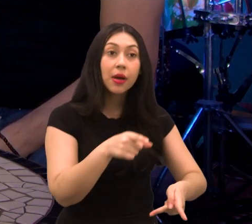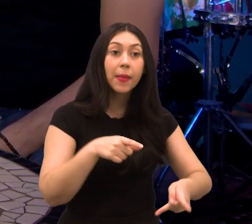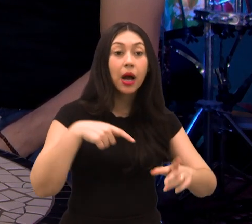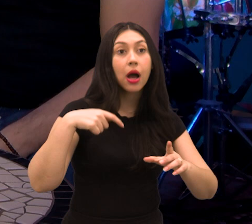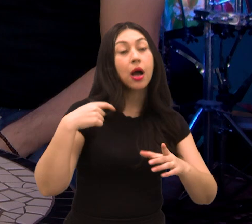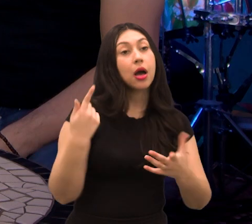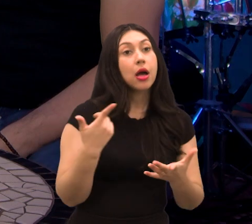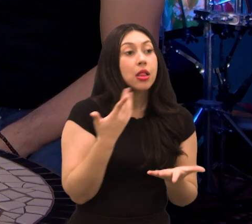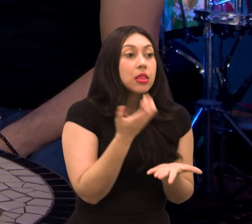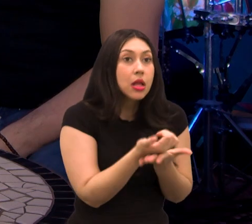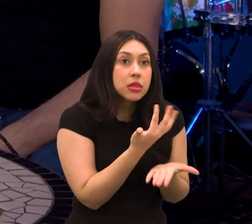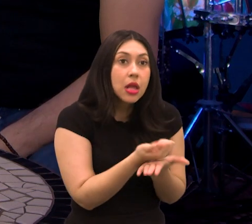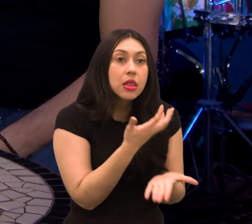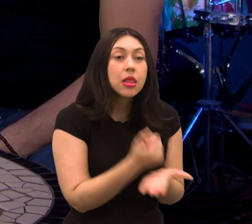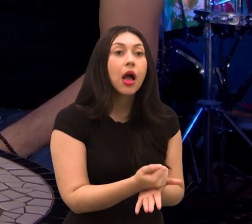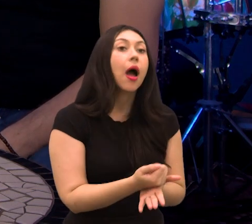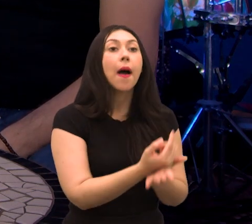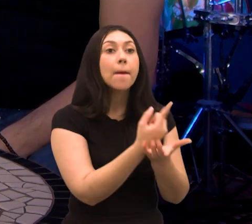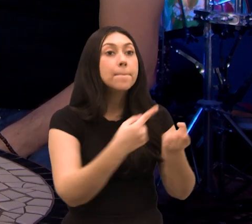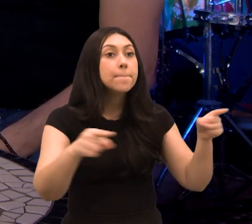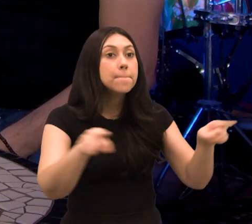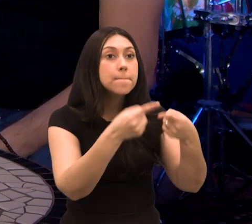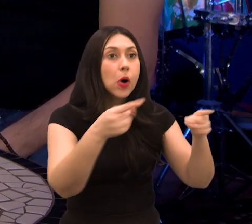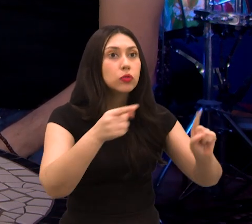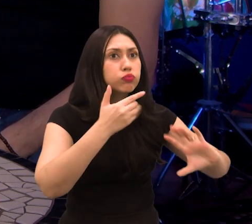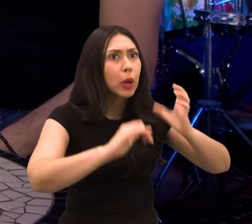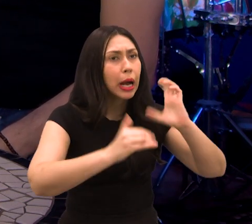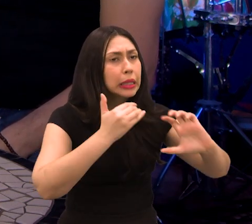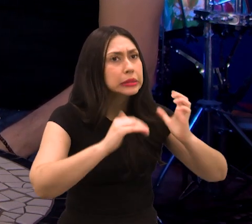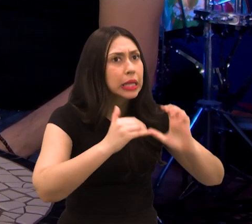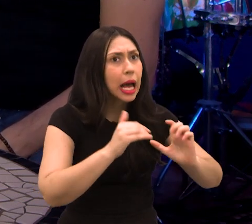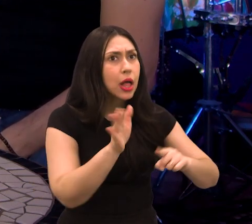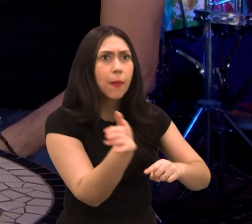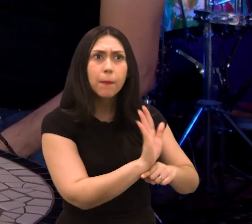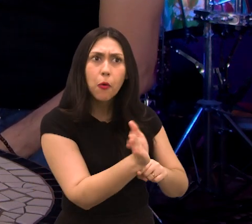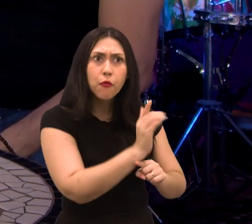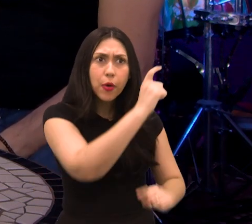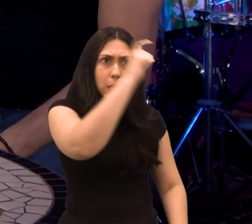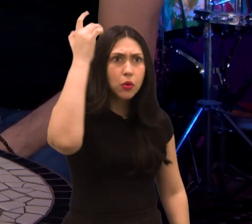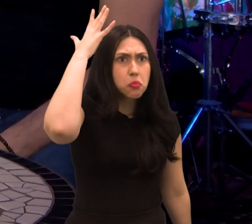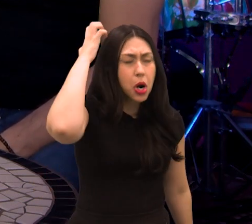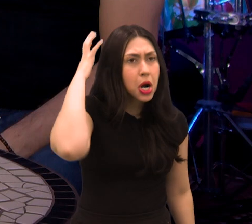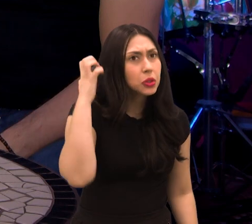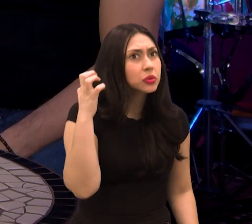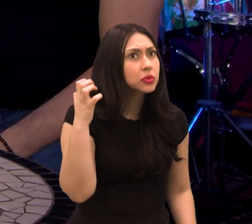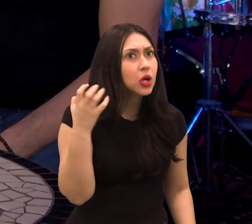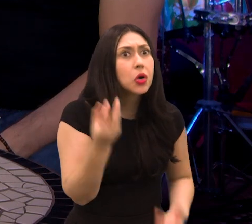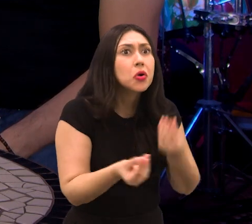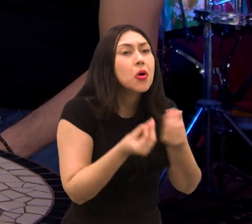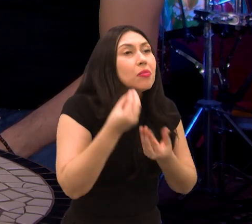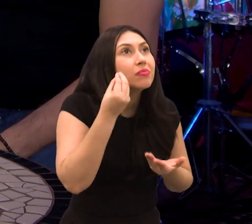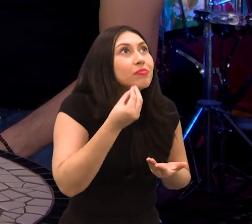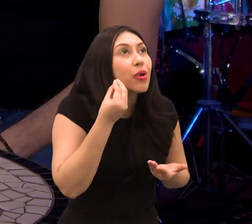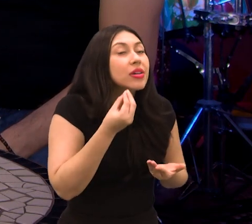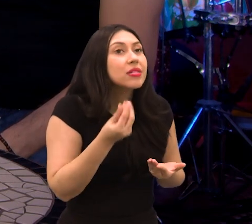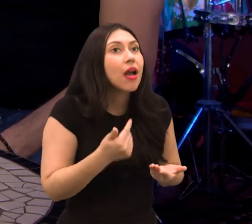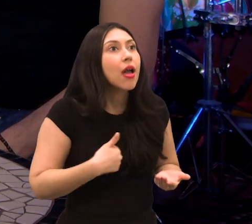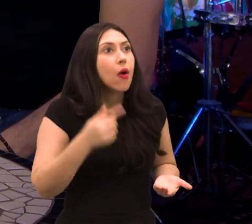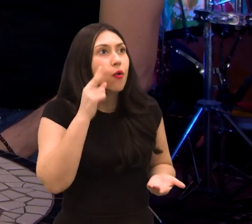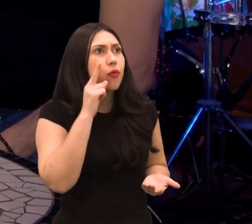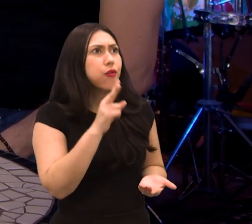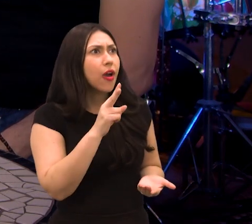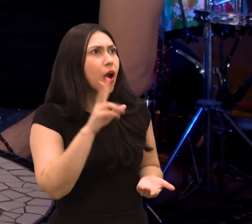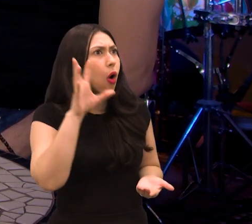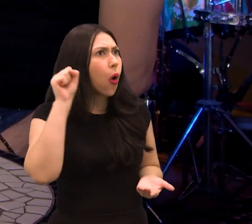trilha sonora do filme O Tempo Não Para, sobre o Cazuza. Isso. Como é que foi essa experiência? Me conta. Eu ouvindo,